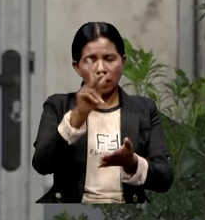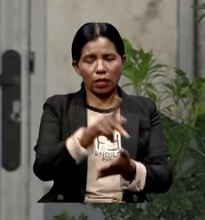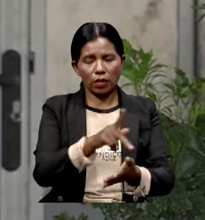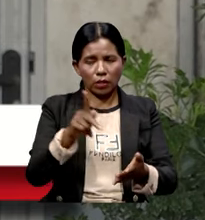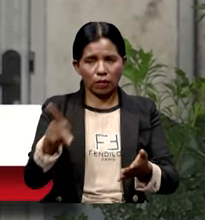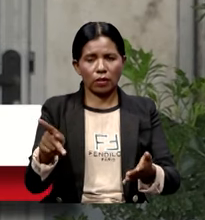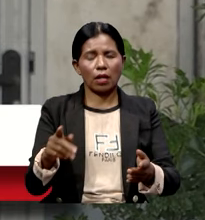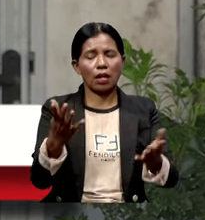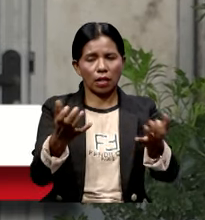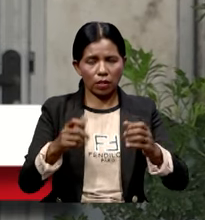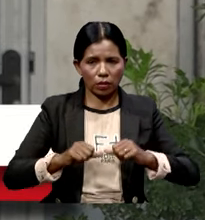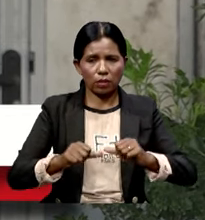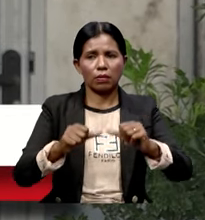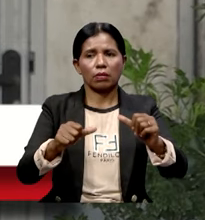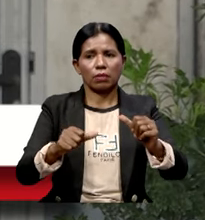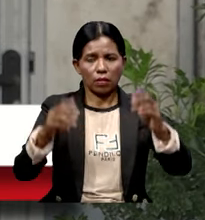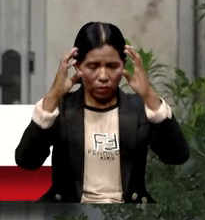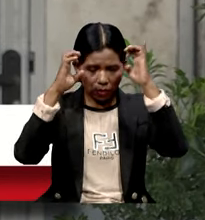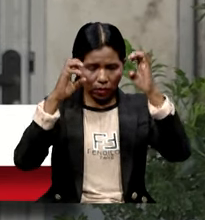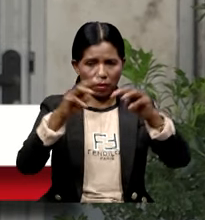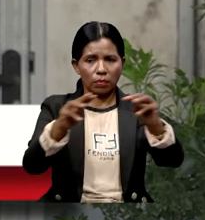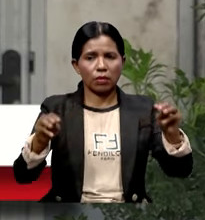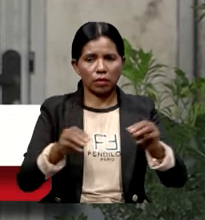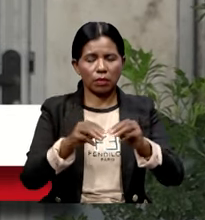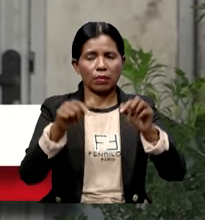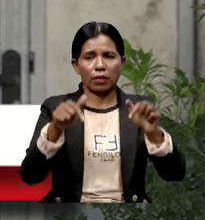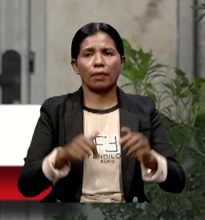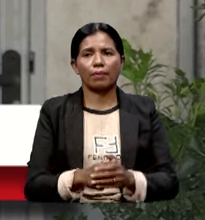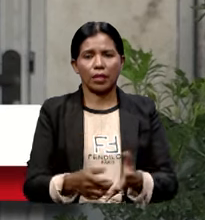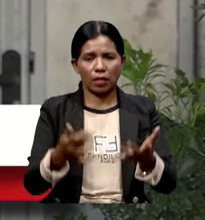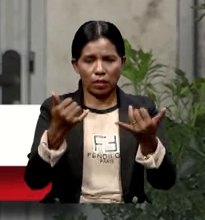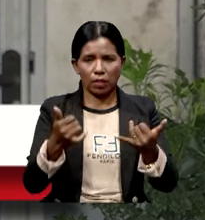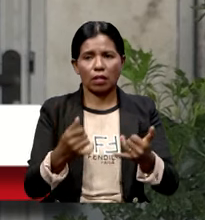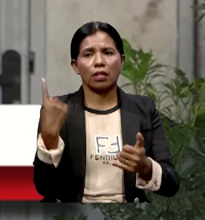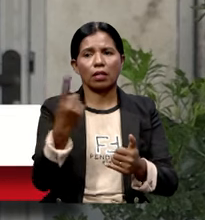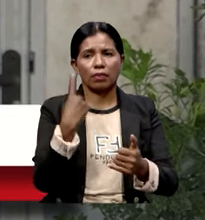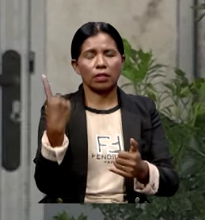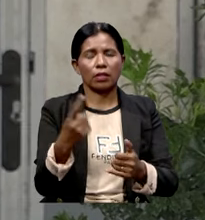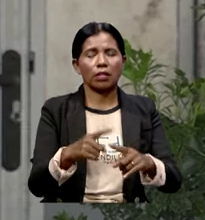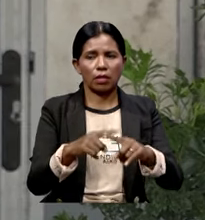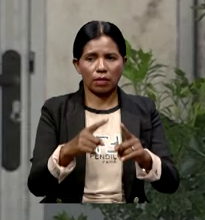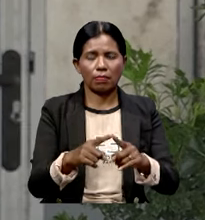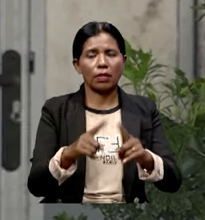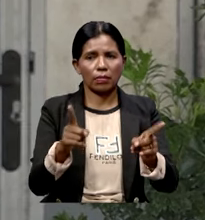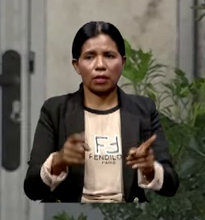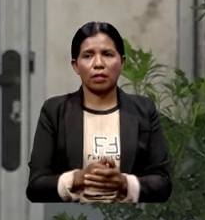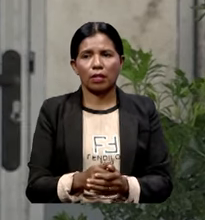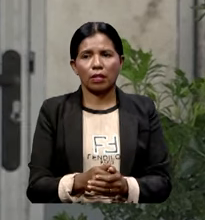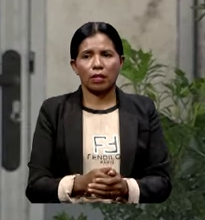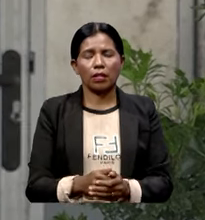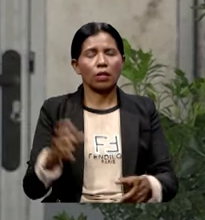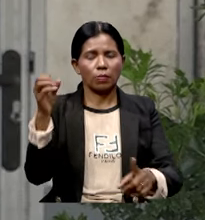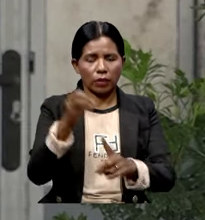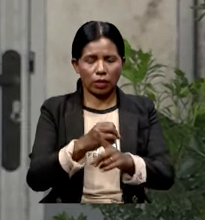Fátima contribuíba à qualidade de educação e a município de Mera. E dané, na Fátima de Maibé, e a